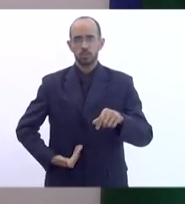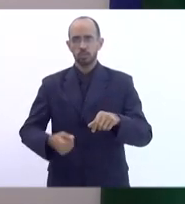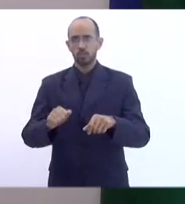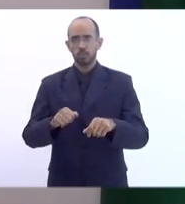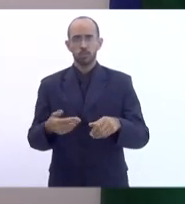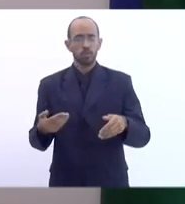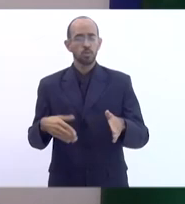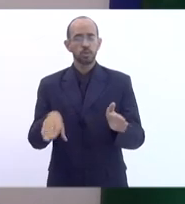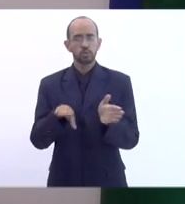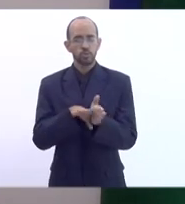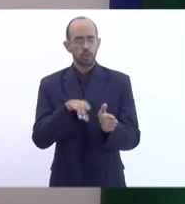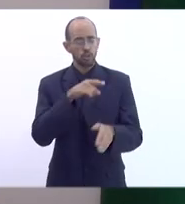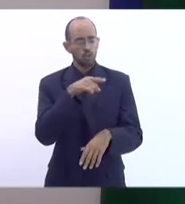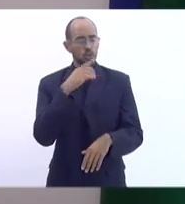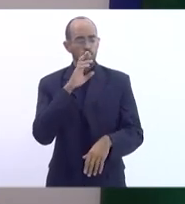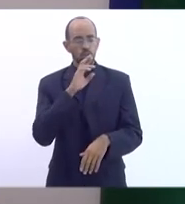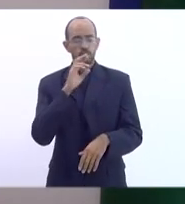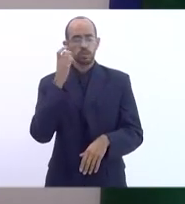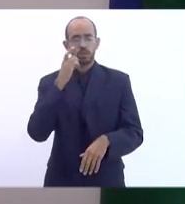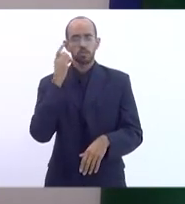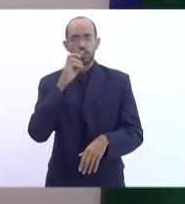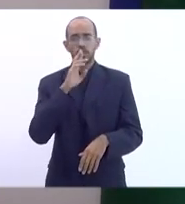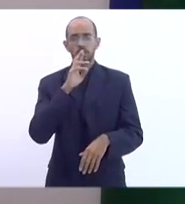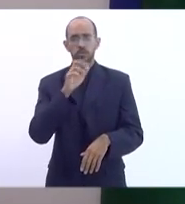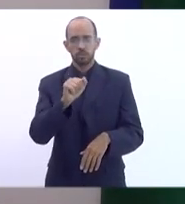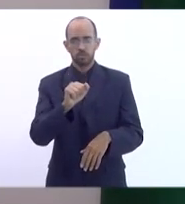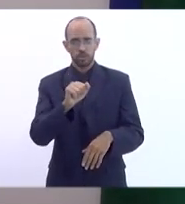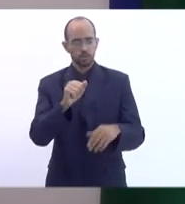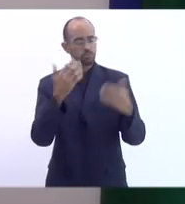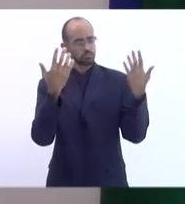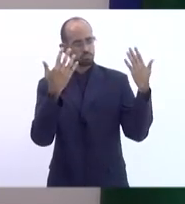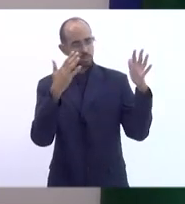deputado Rodrigo isso é um dos estar em Apodi pela